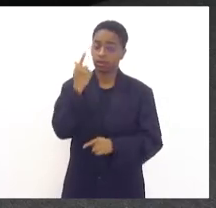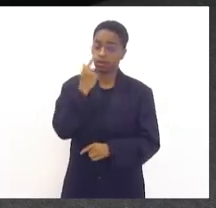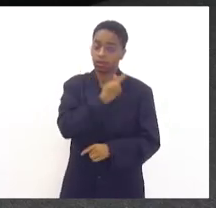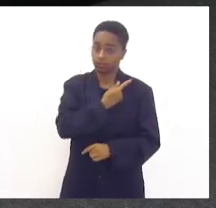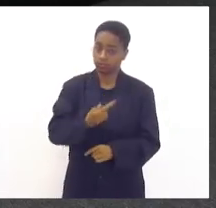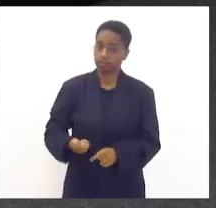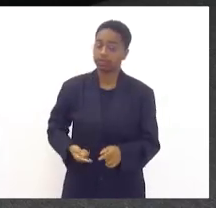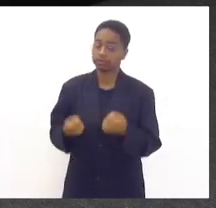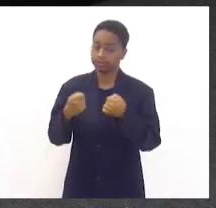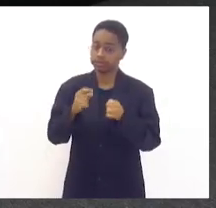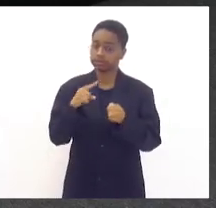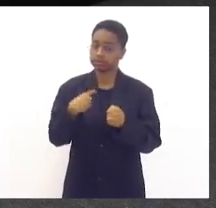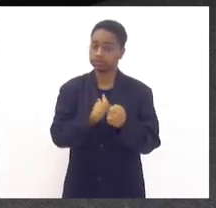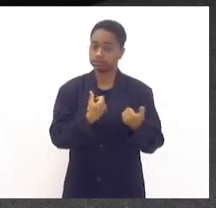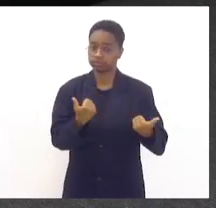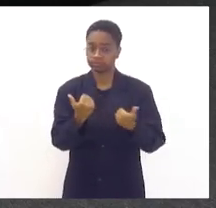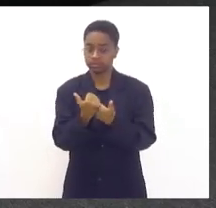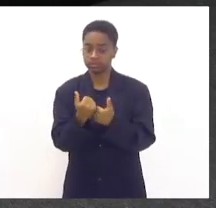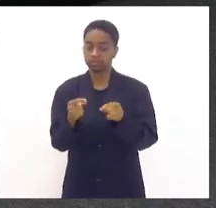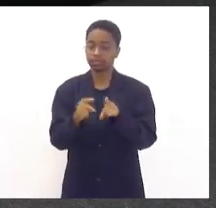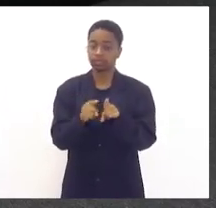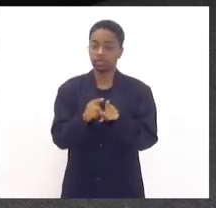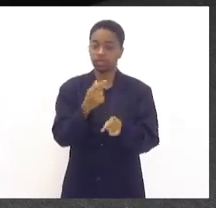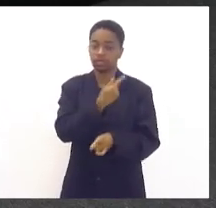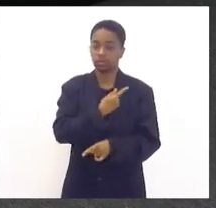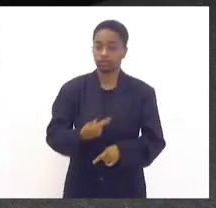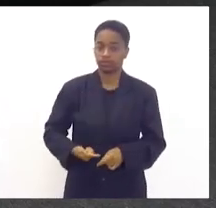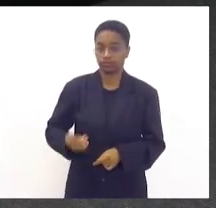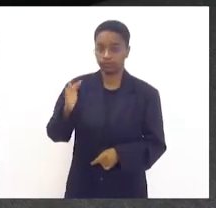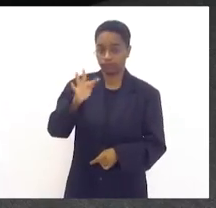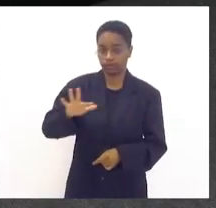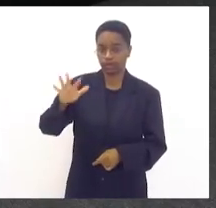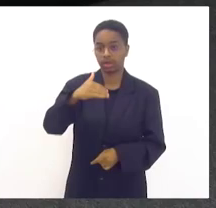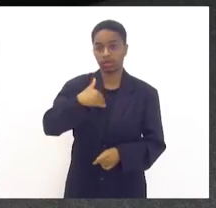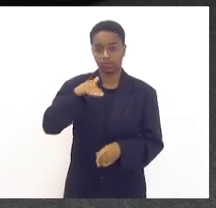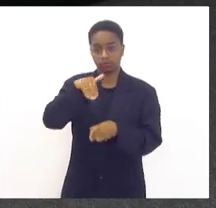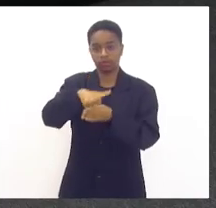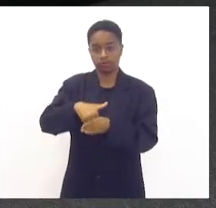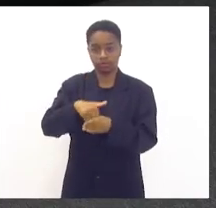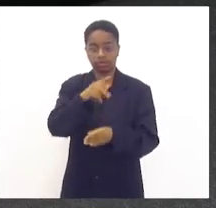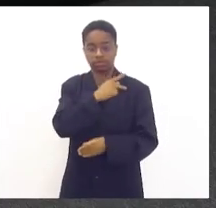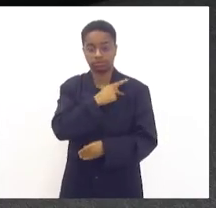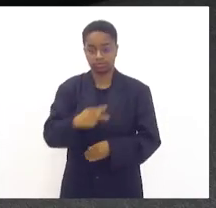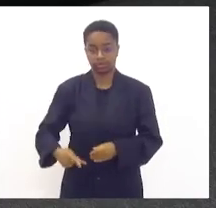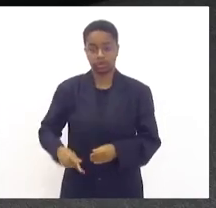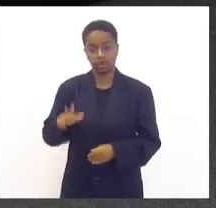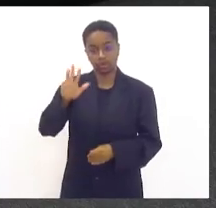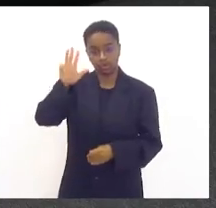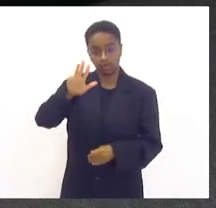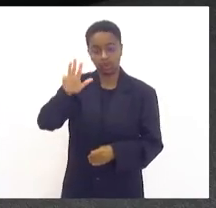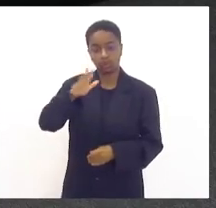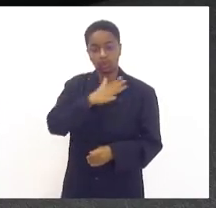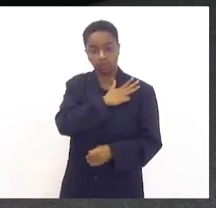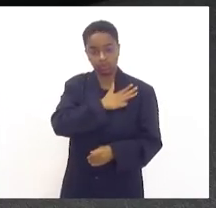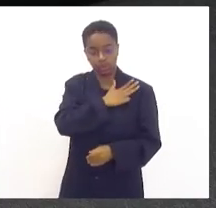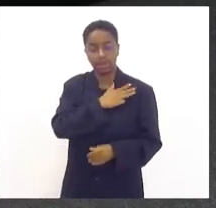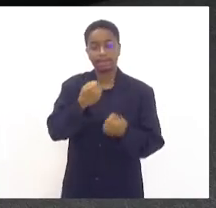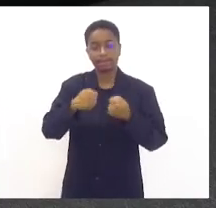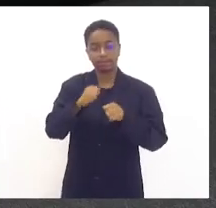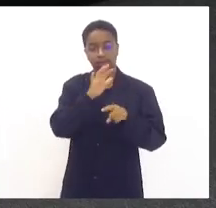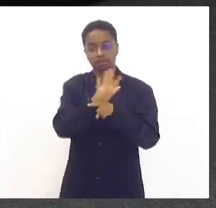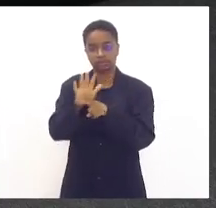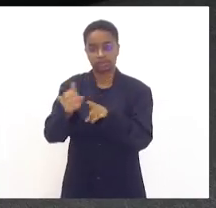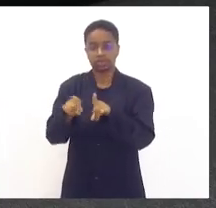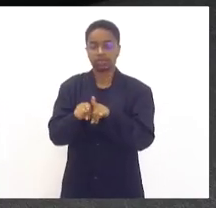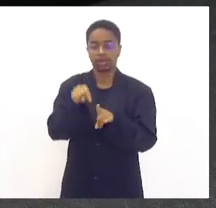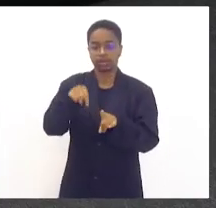muito desse parlamento e o governo federal, eu que votei com o presidente Lula, tem que também ajudar o estado do Rio de Janeiro,